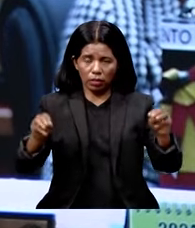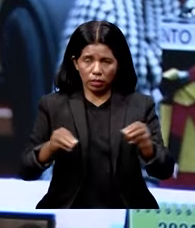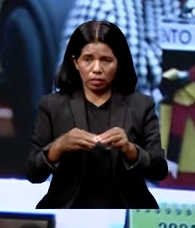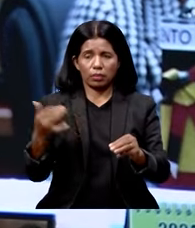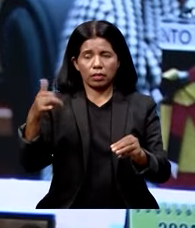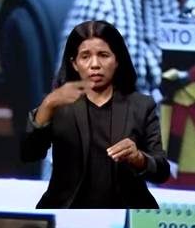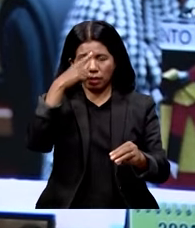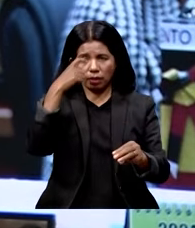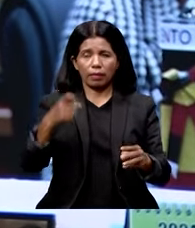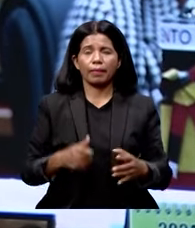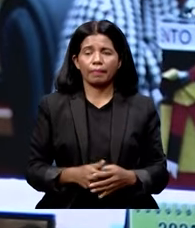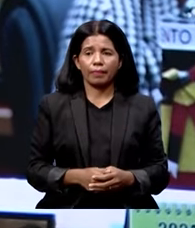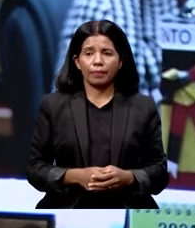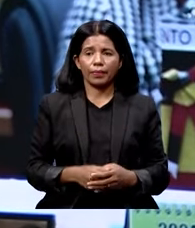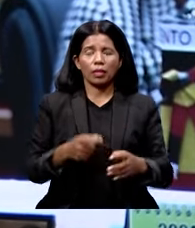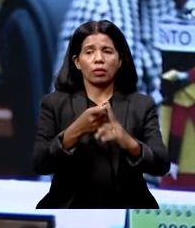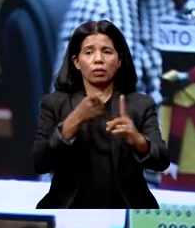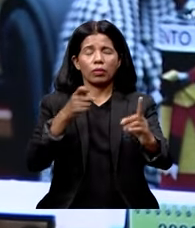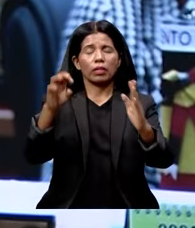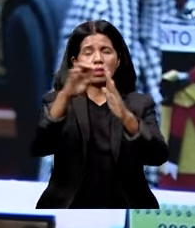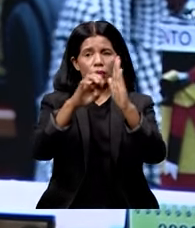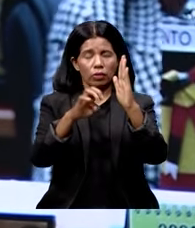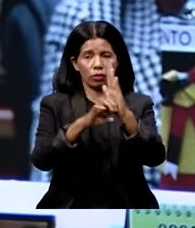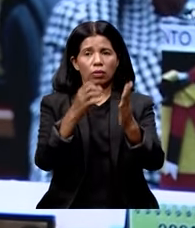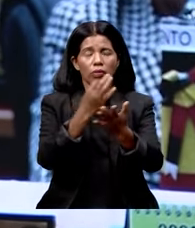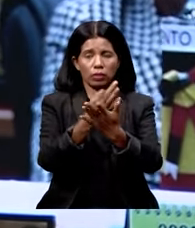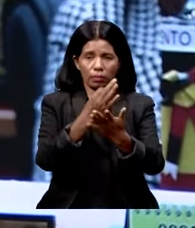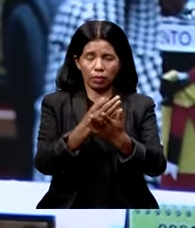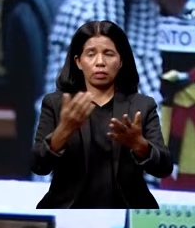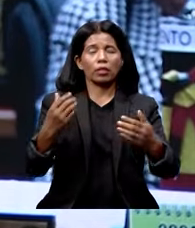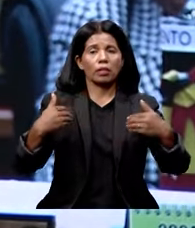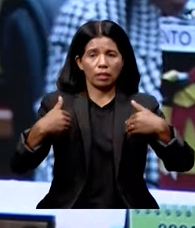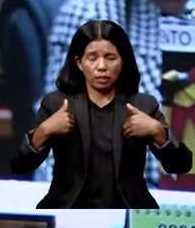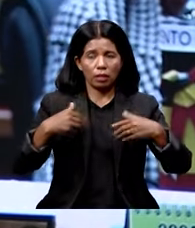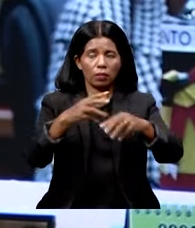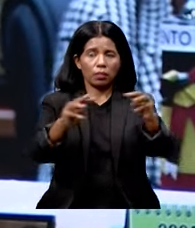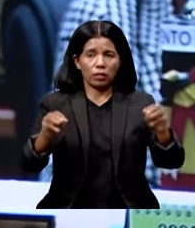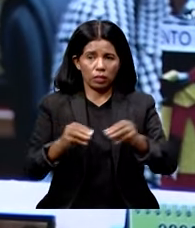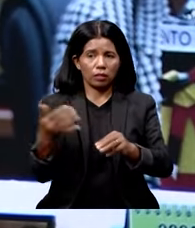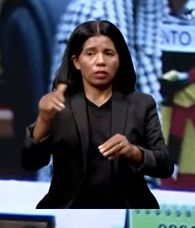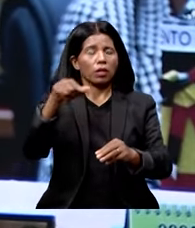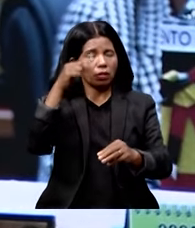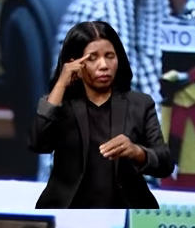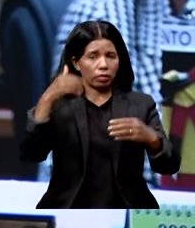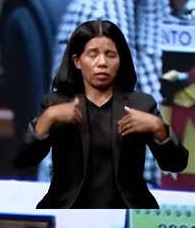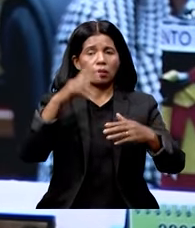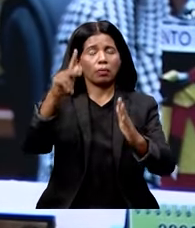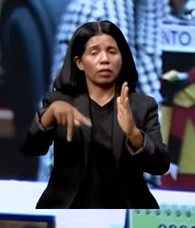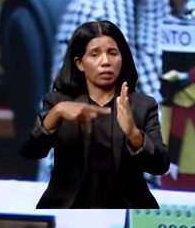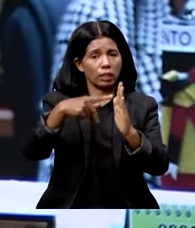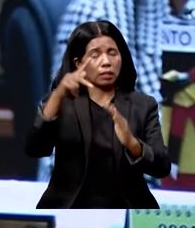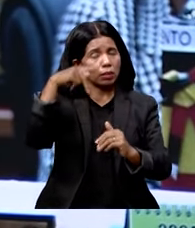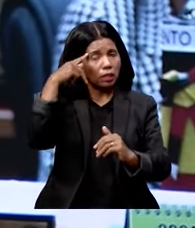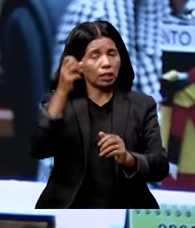Tambanemaca, Rússia, Estrutura Orçamento de Mamaquia, Municípios, Sernei mesmo que Governo e a Política atual de